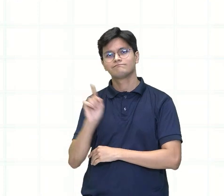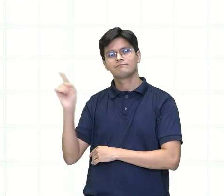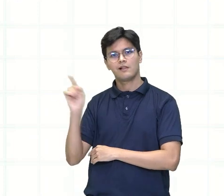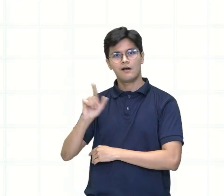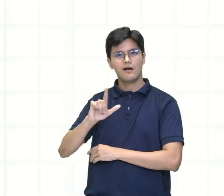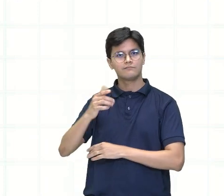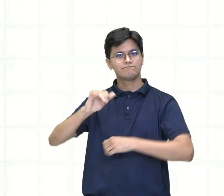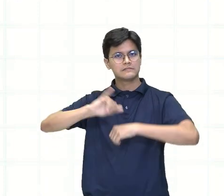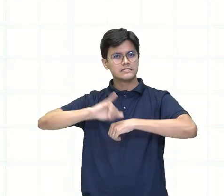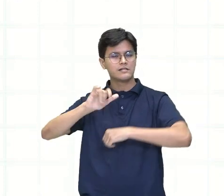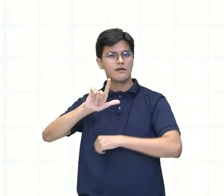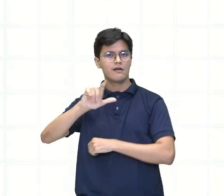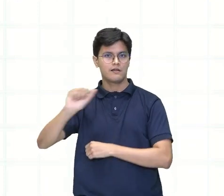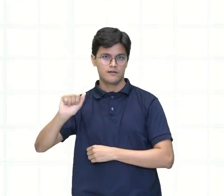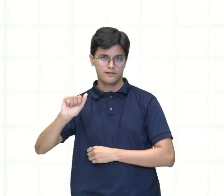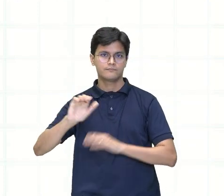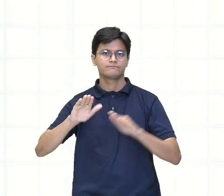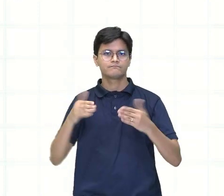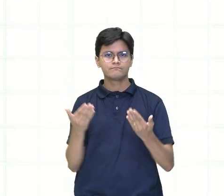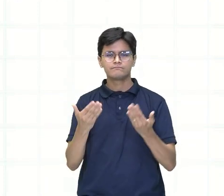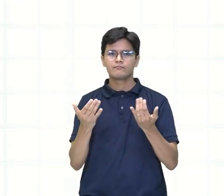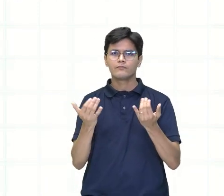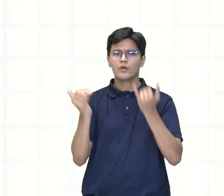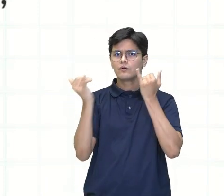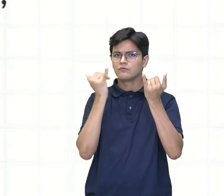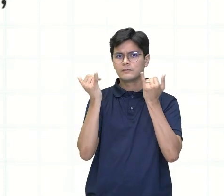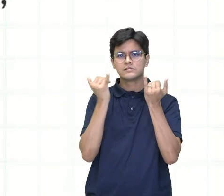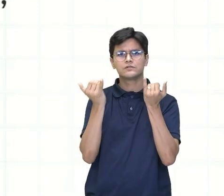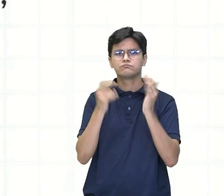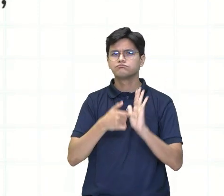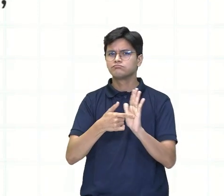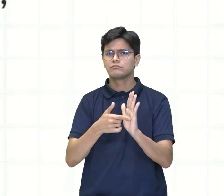em si, né? O que foi que aconteceu com este homem?